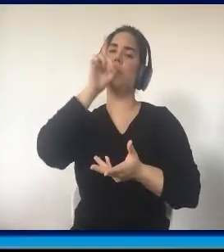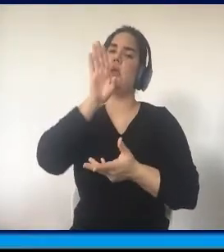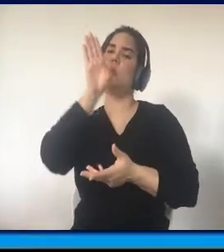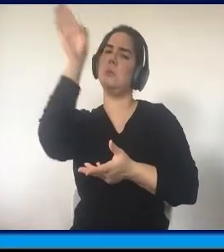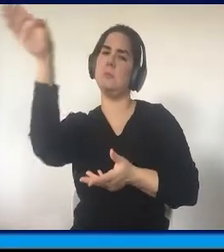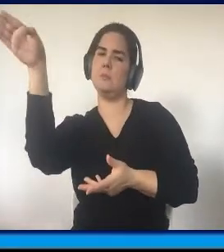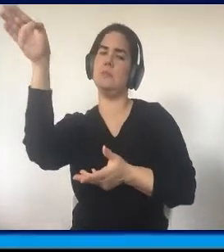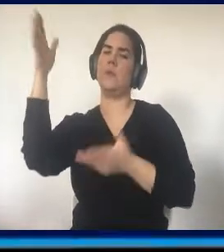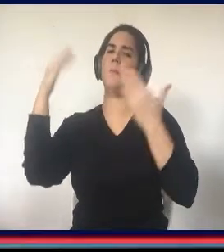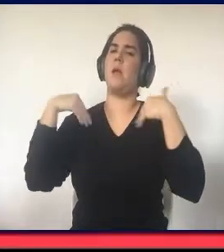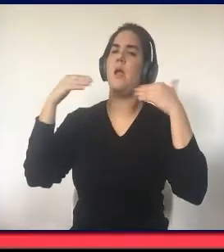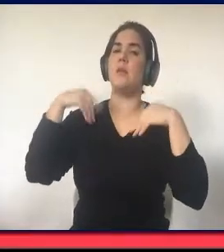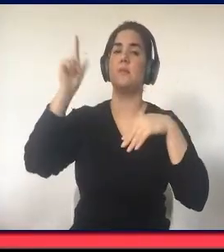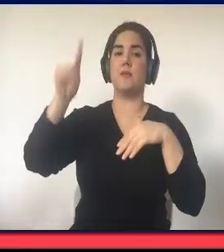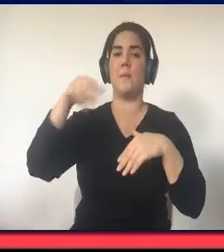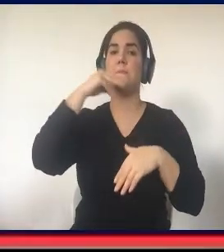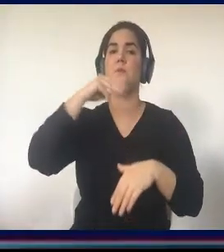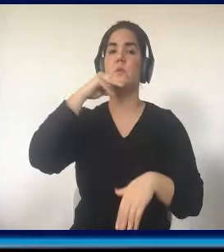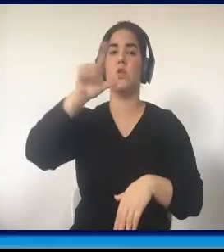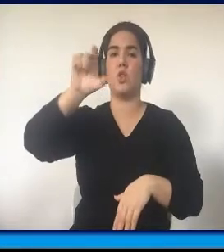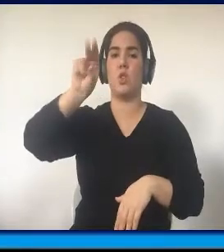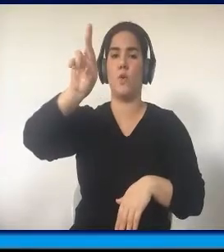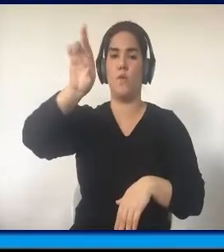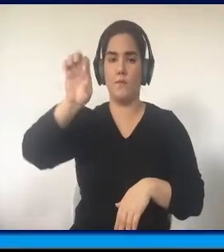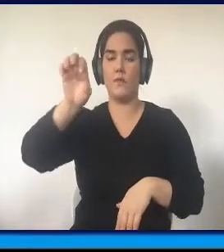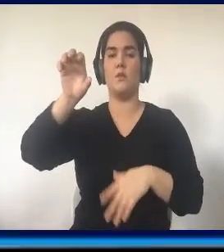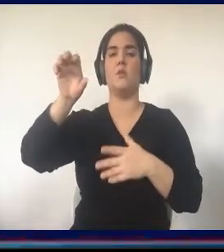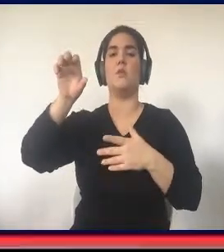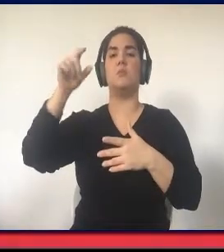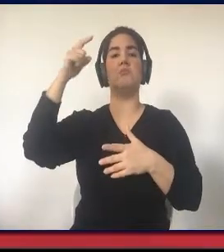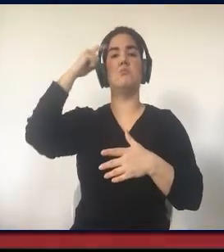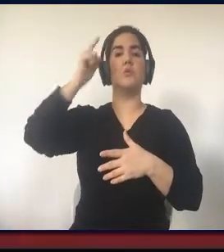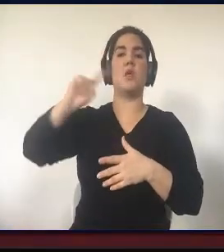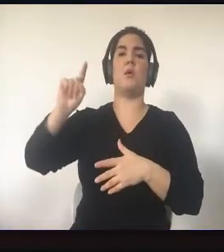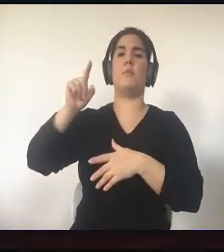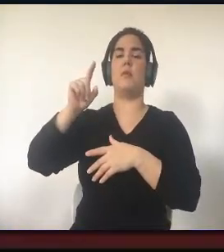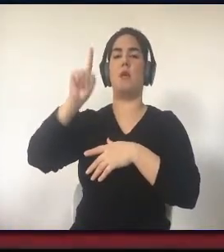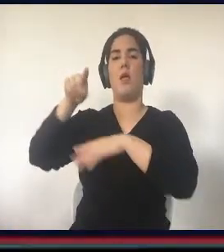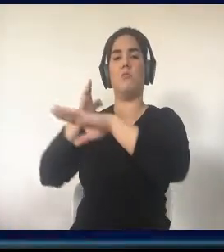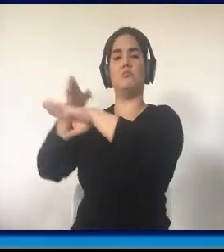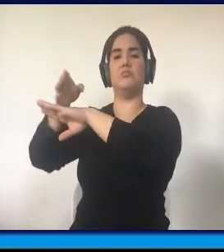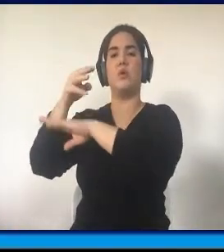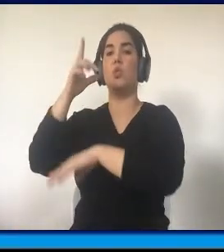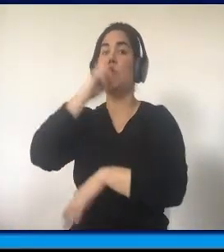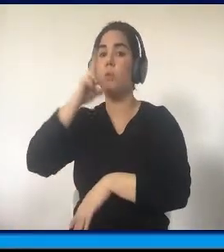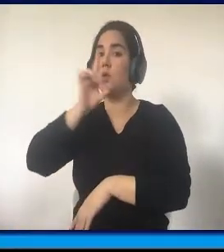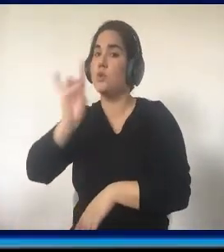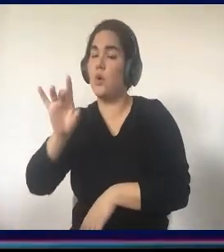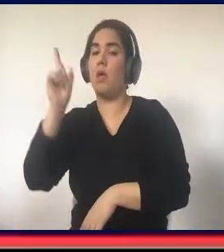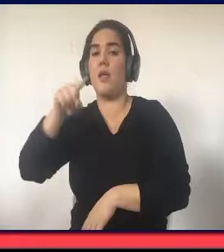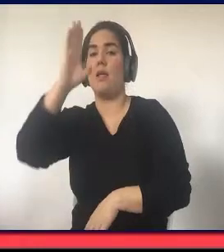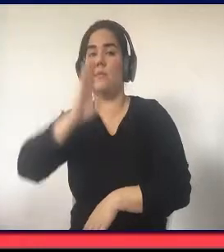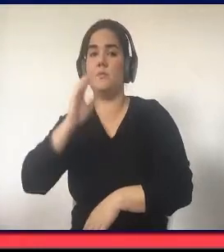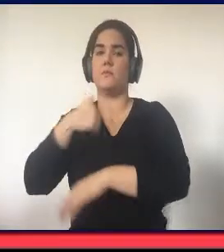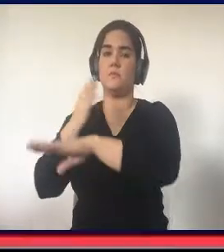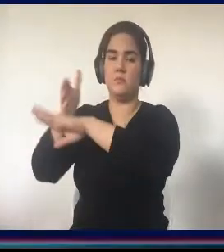Museu do Louvre, e a gente não sabia que aquele domingo tudo era gratuito. E a gente entrou de forma gratuita no Museu do Louvre. E lá tinham vários mapas. E aí eu falei, cara,